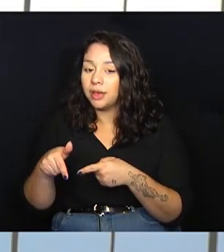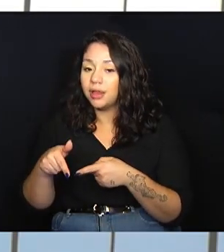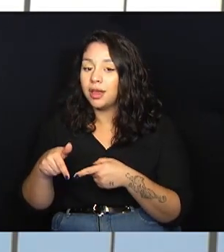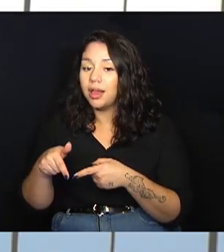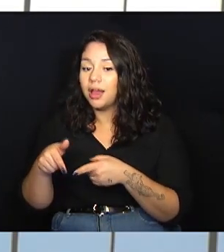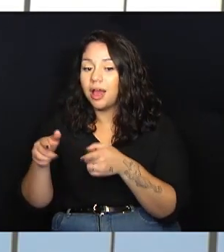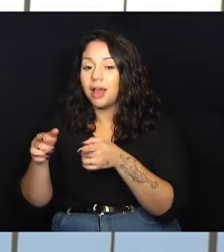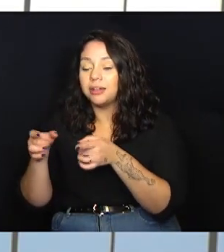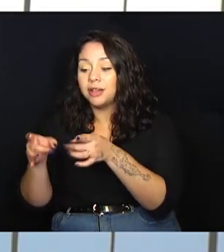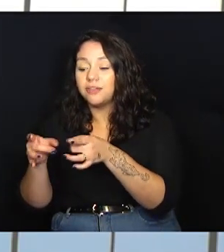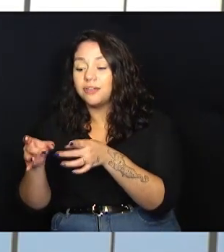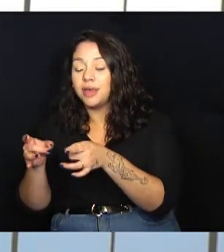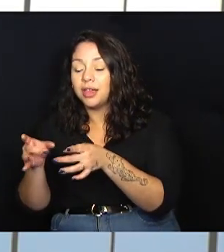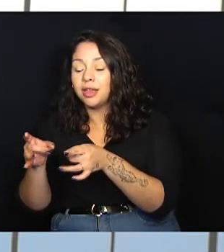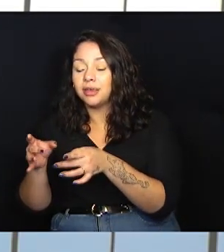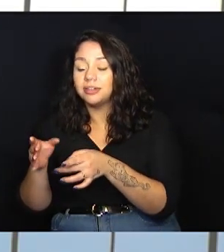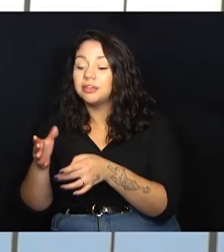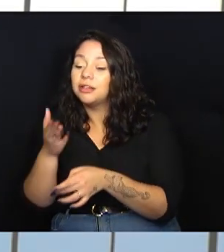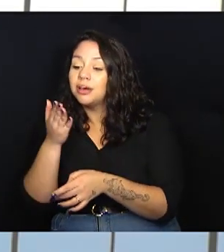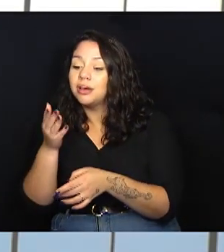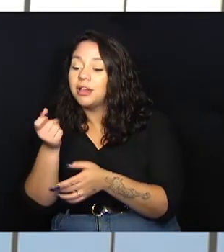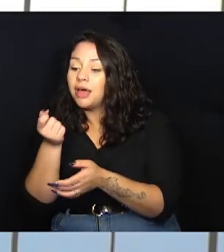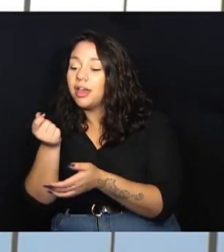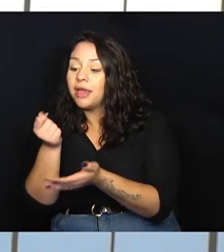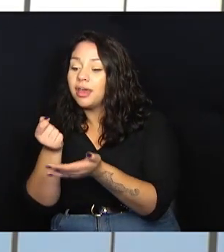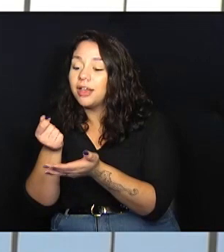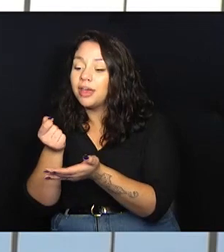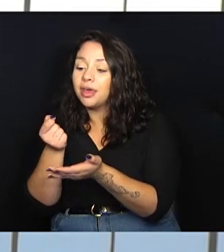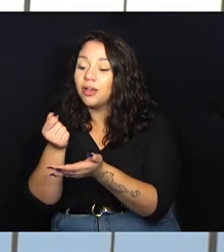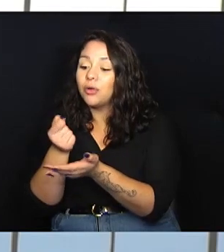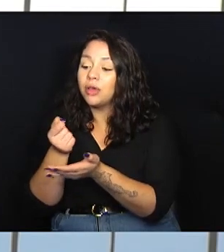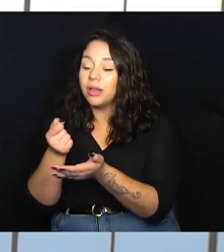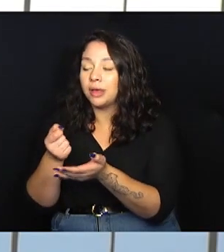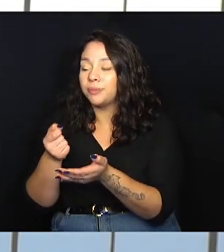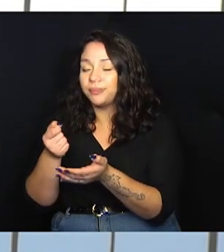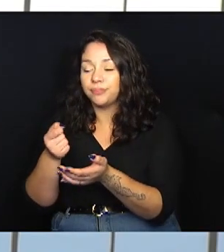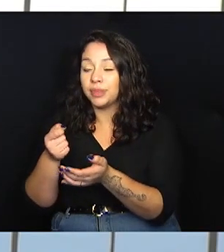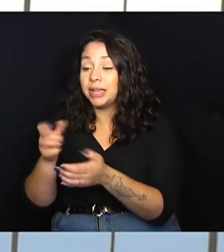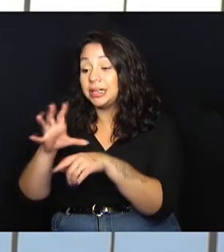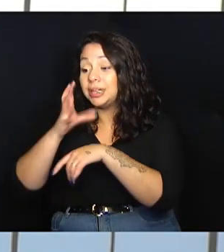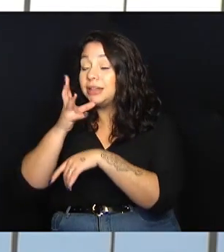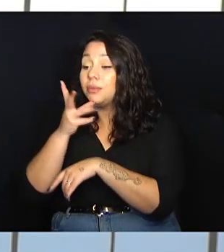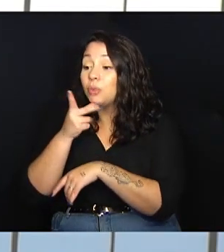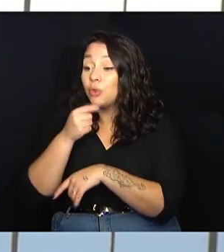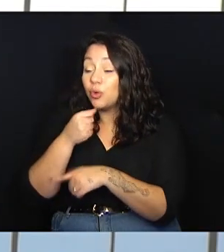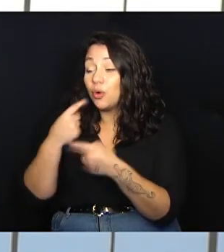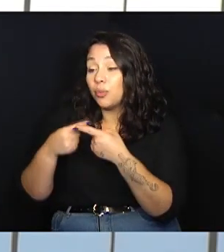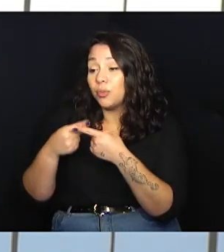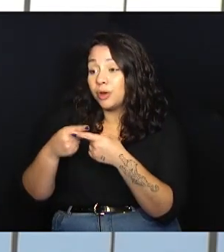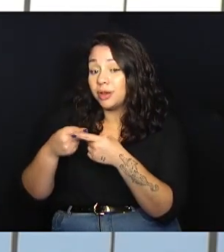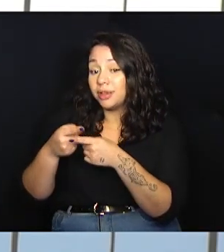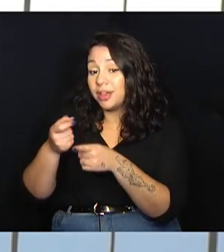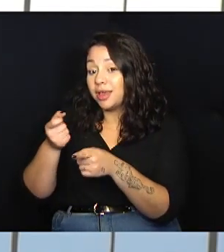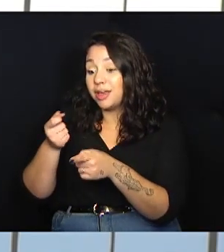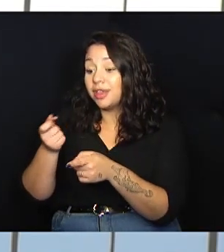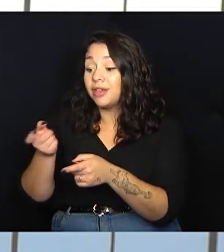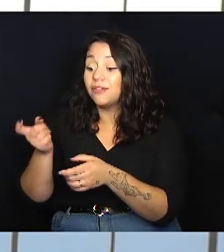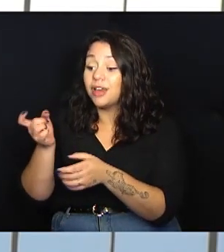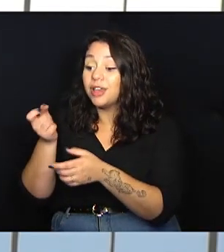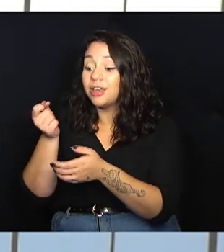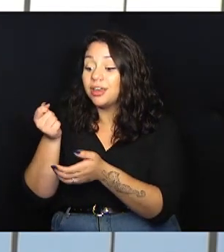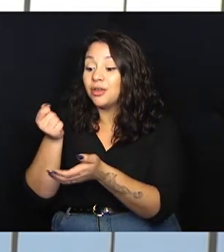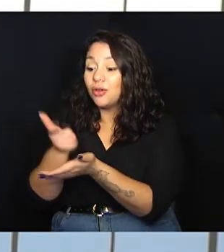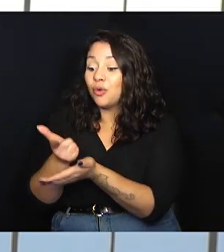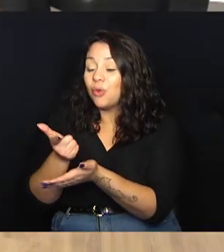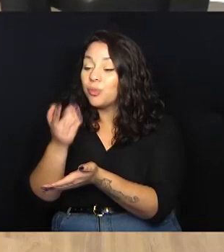doce, ou chegou atrasado na escola porque estava assistindo alguma coisa, né? Na minha época era ou então, Globinho. posso voltar da escola, ficar